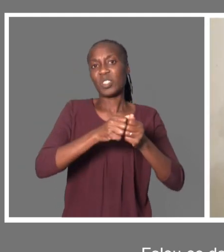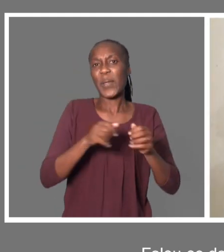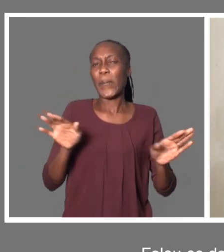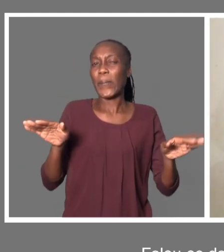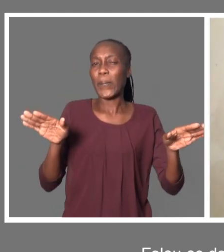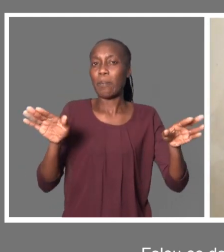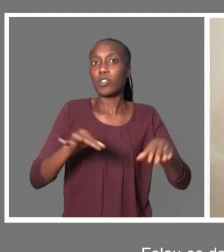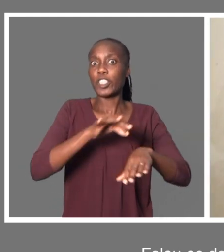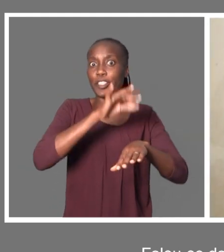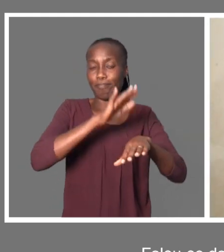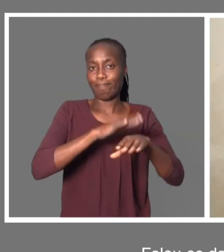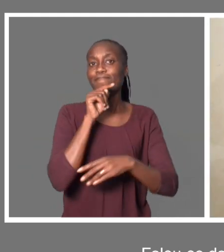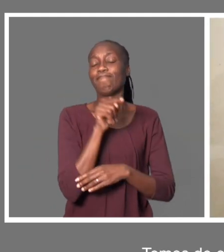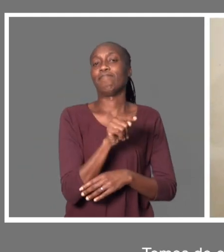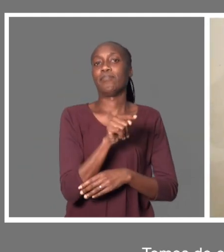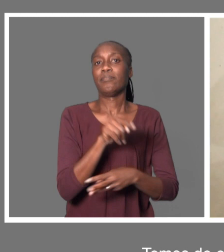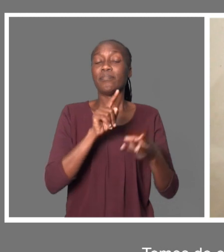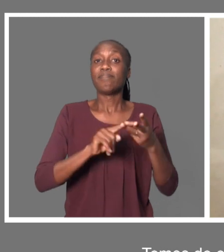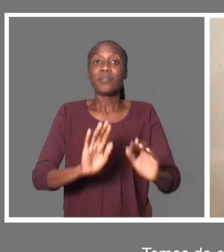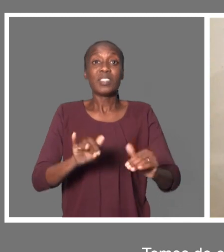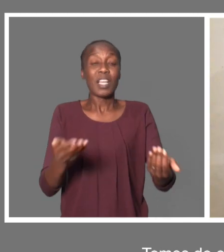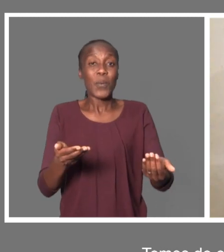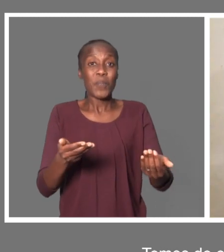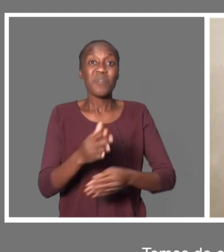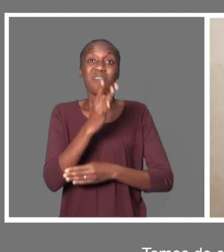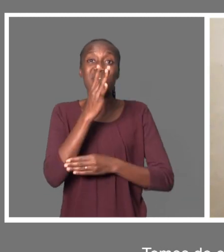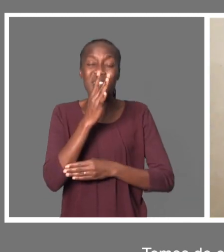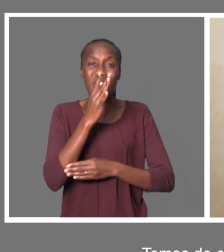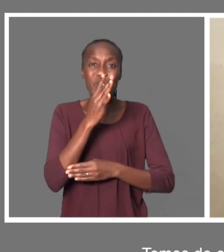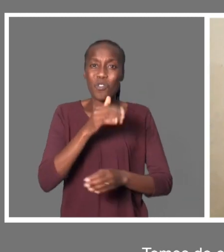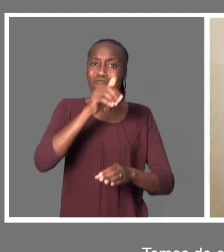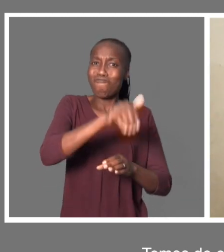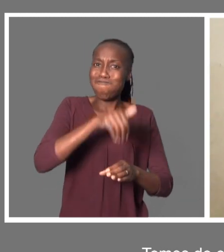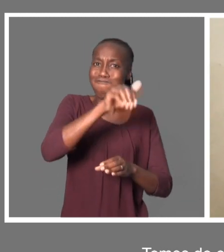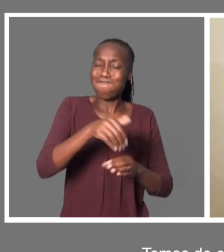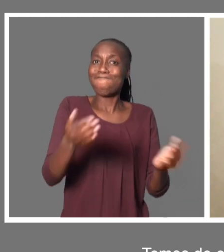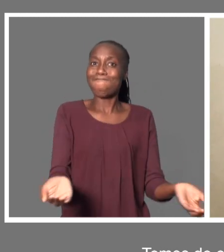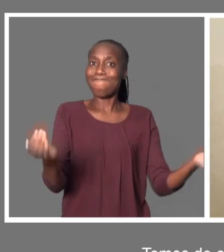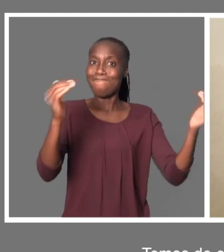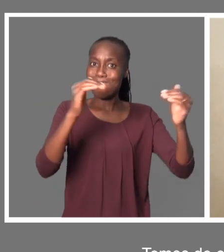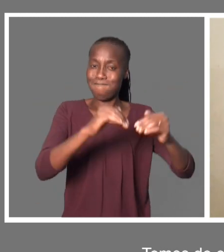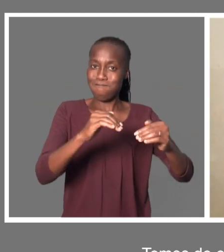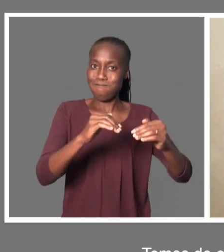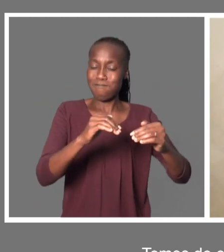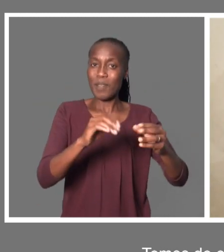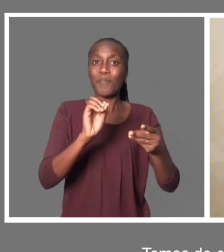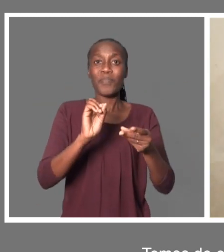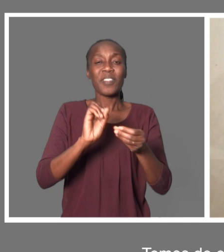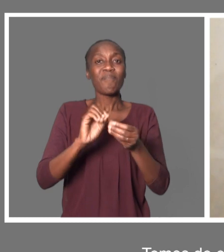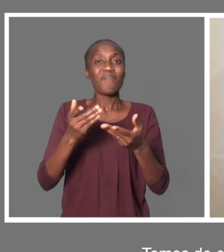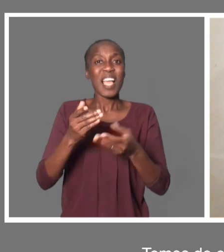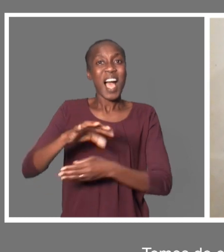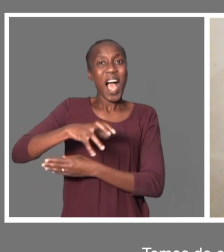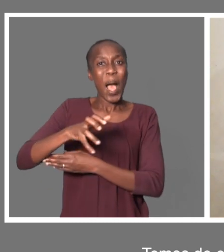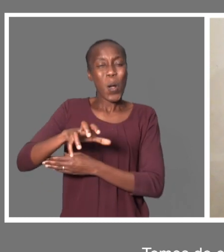mosquito então temos que enterrar os lixos tapar as